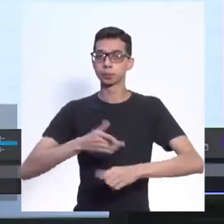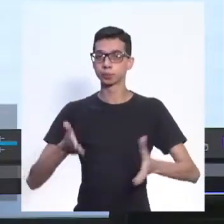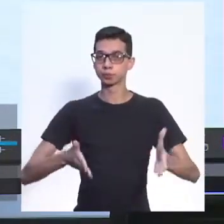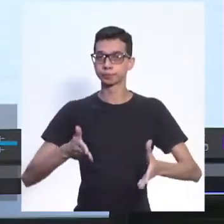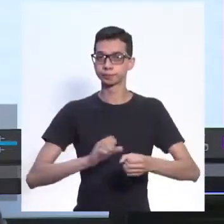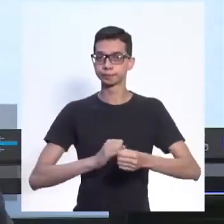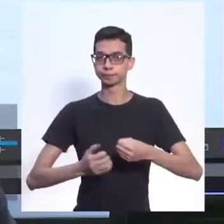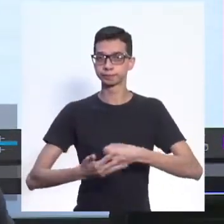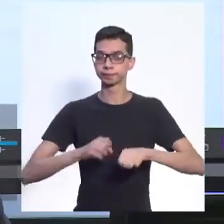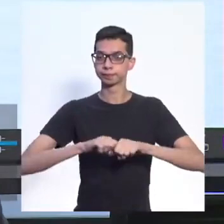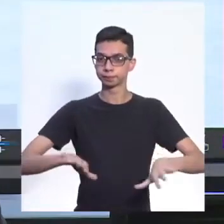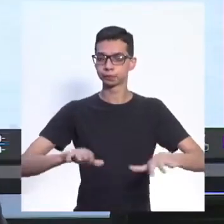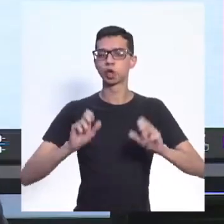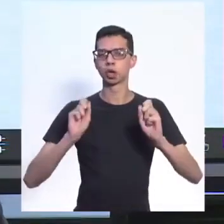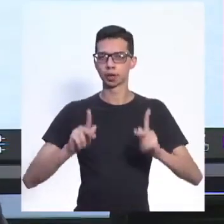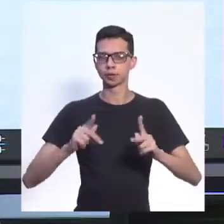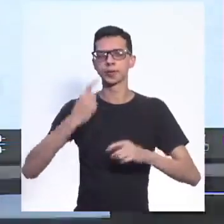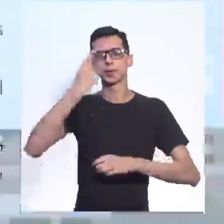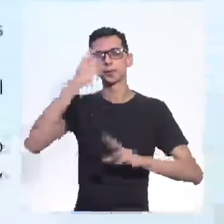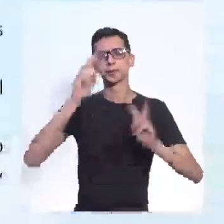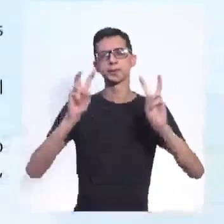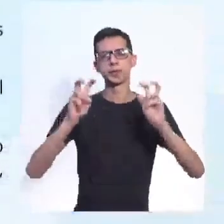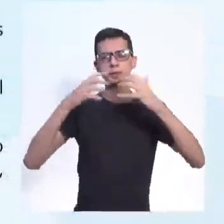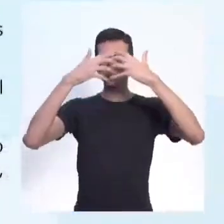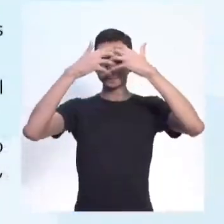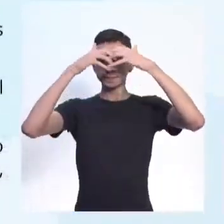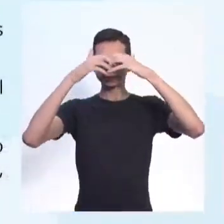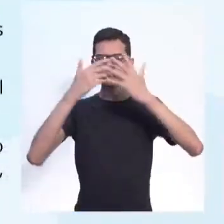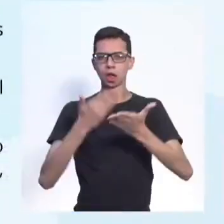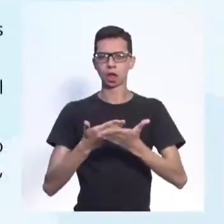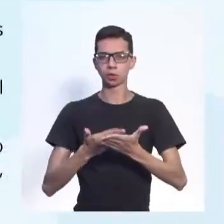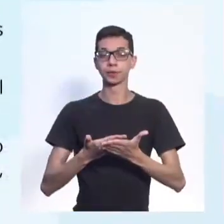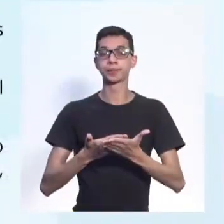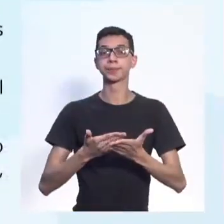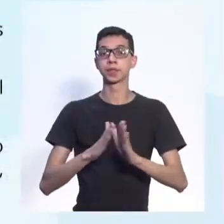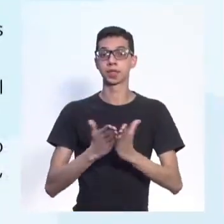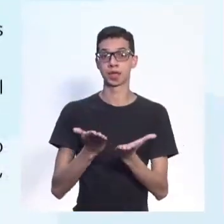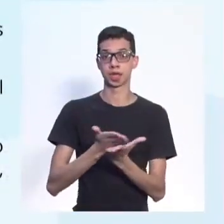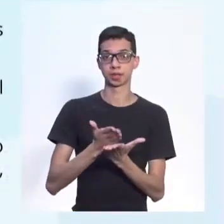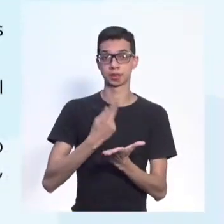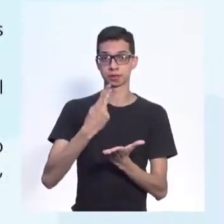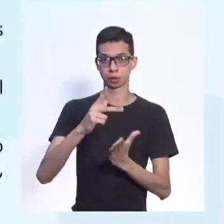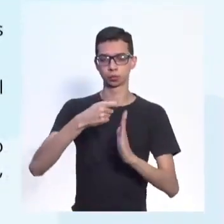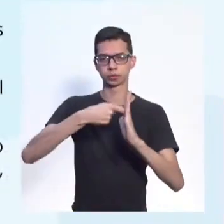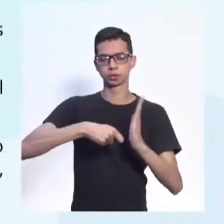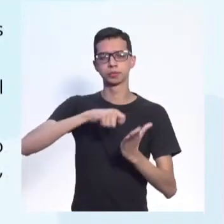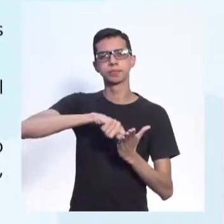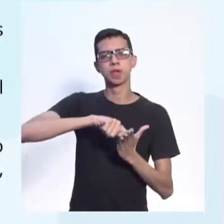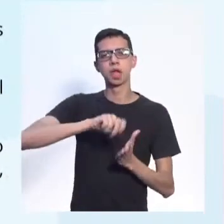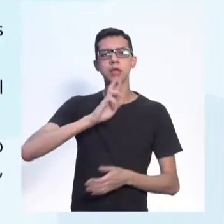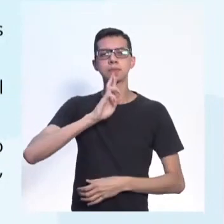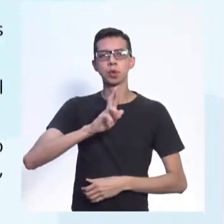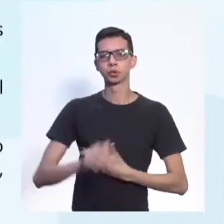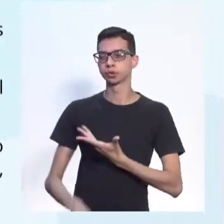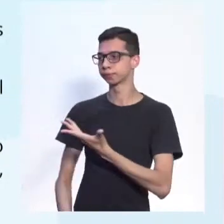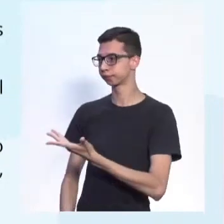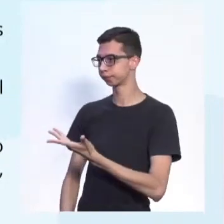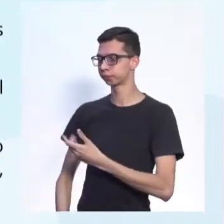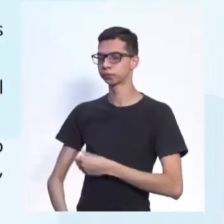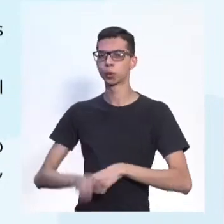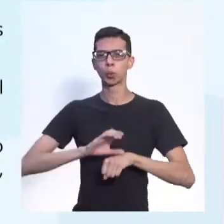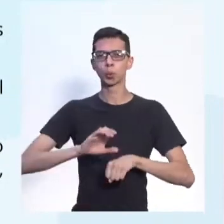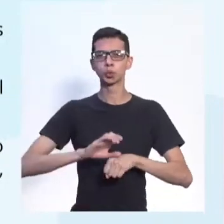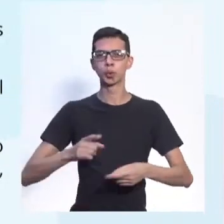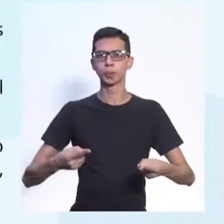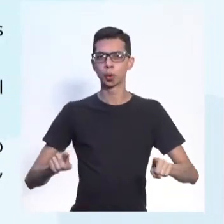Reflexão sobre o tema da aula de hoje. No caderno de vocês vão escrever um texto respondendo as questões abaixo. Já fizeram algum curso de